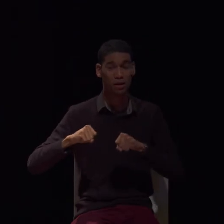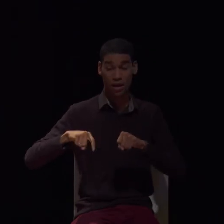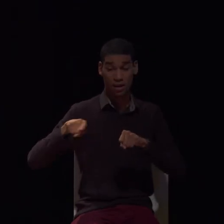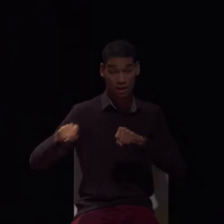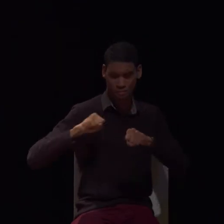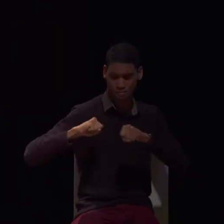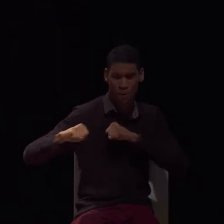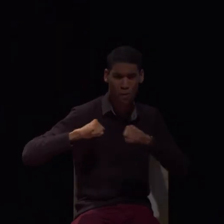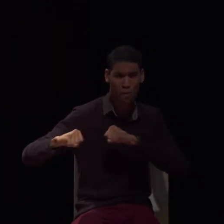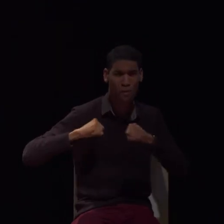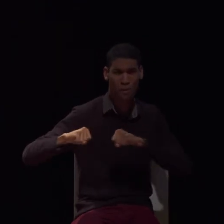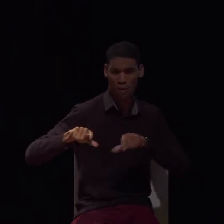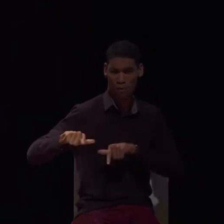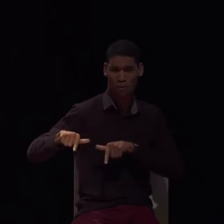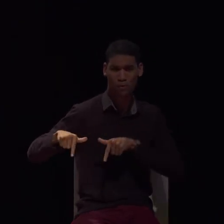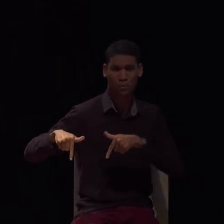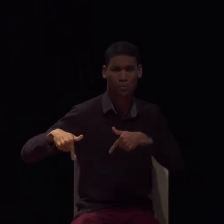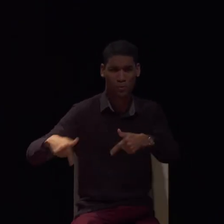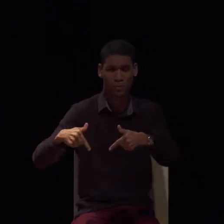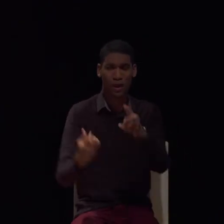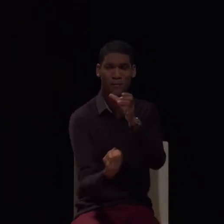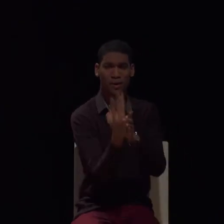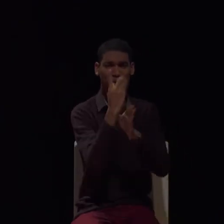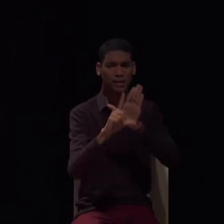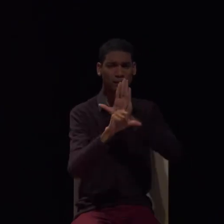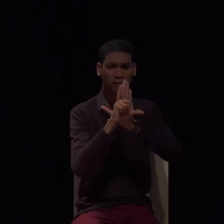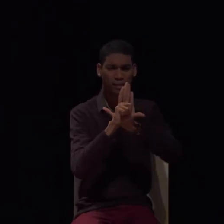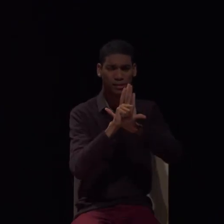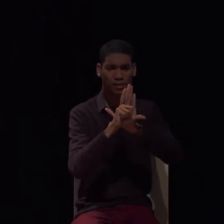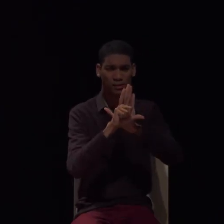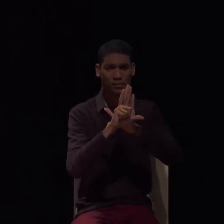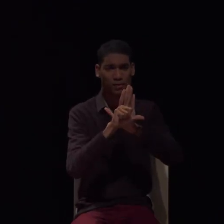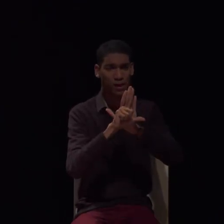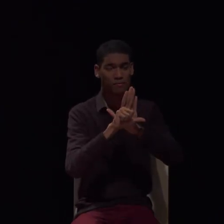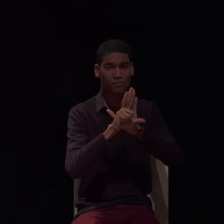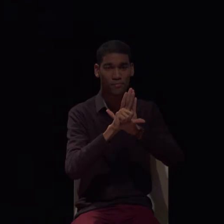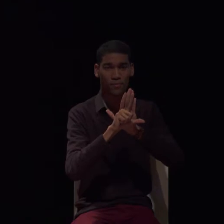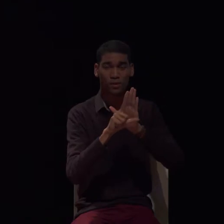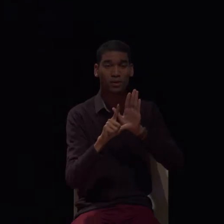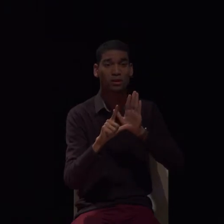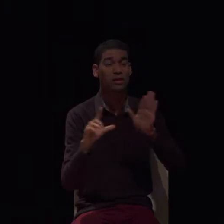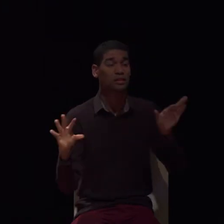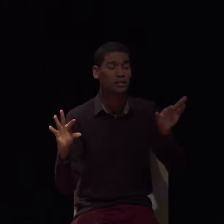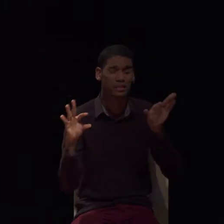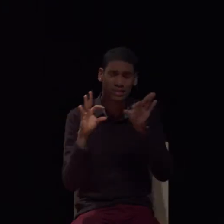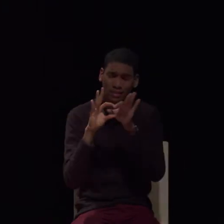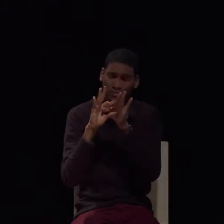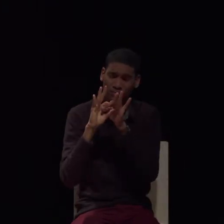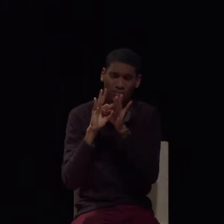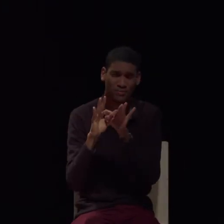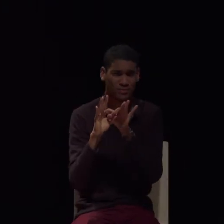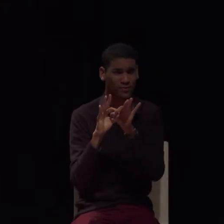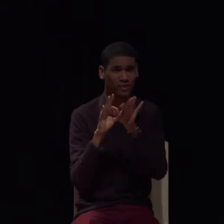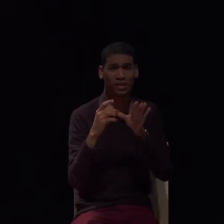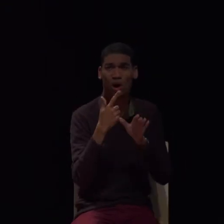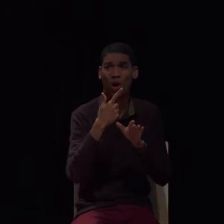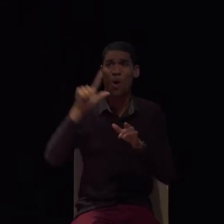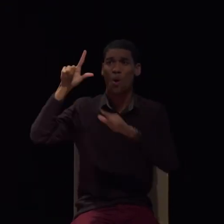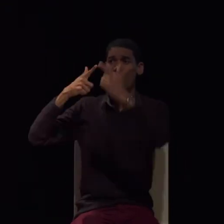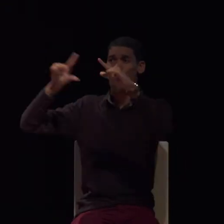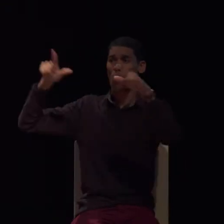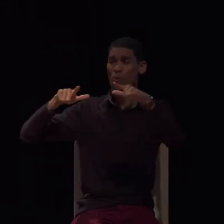negros por essa legislação por esse marco jurídico está atrelado a outras reivindicações